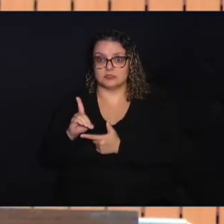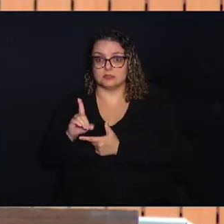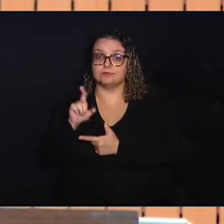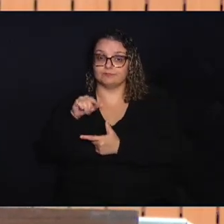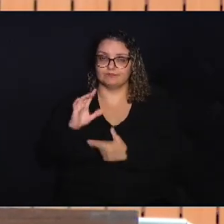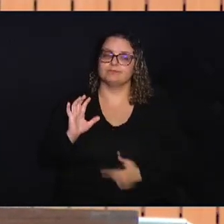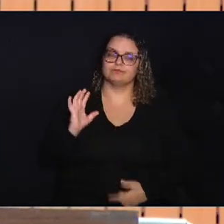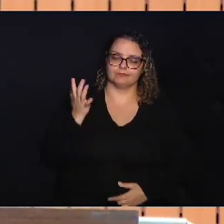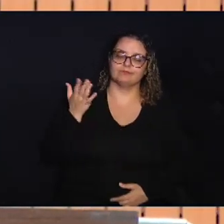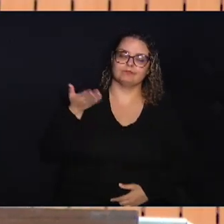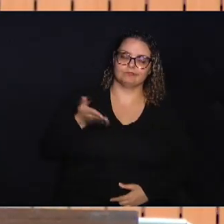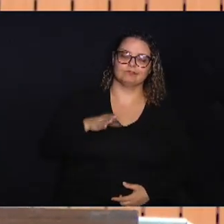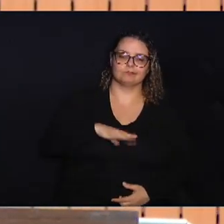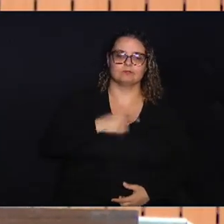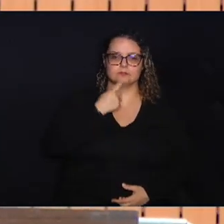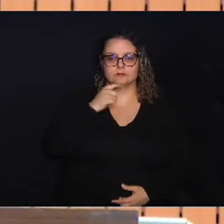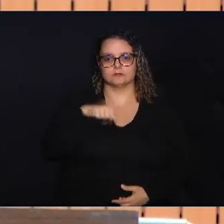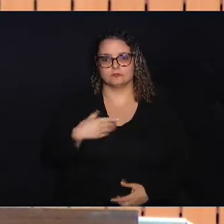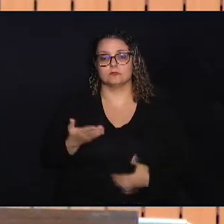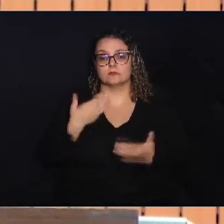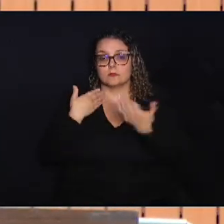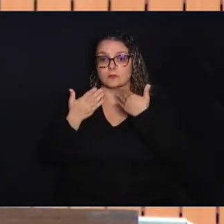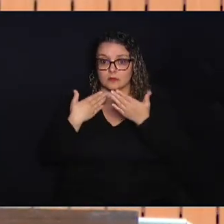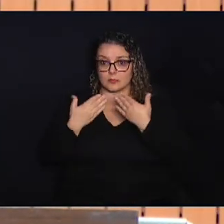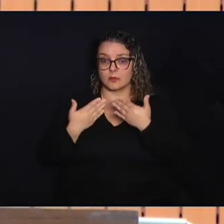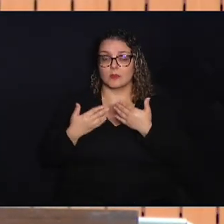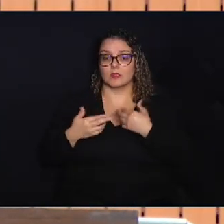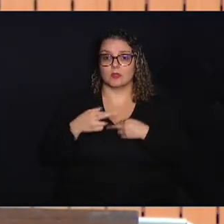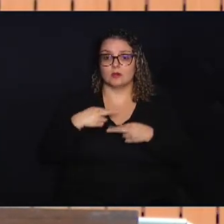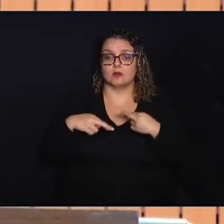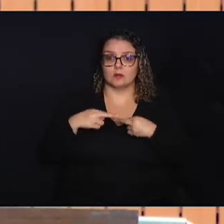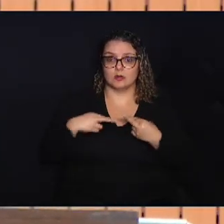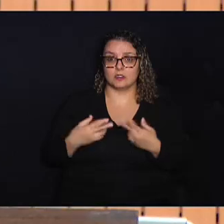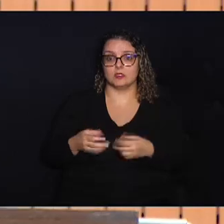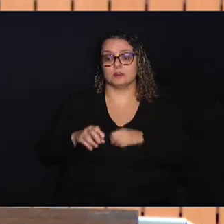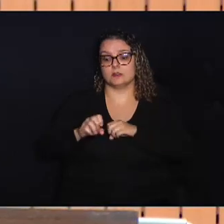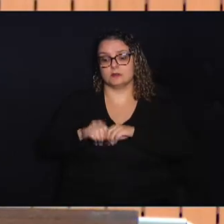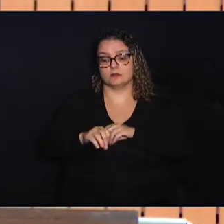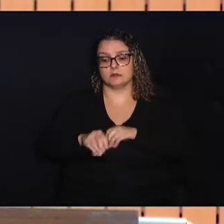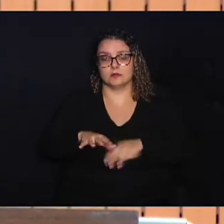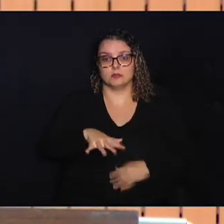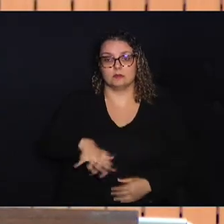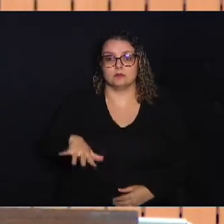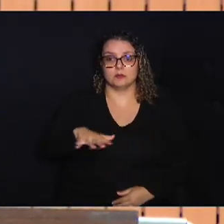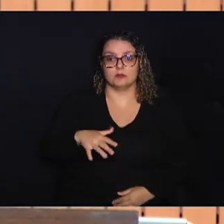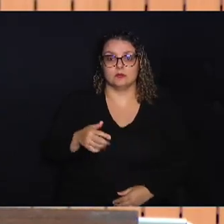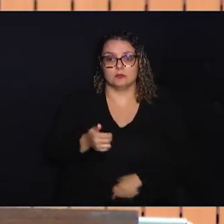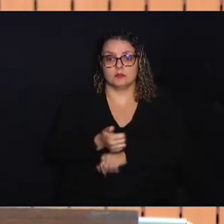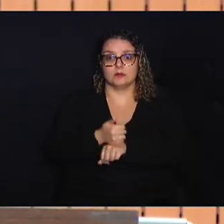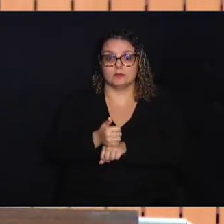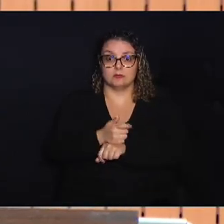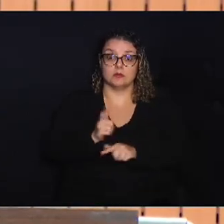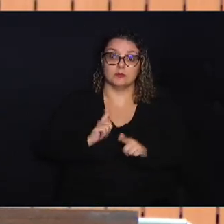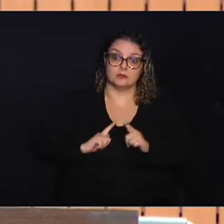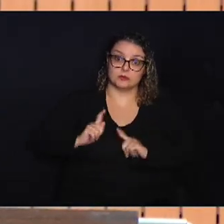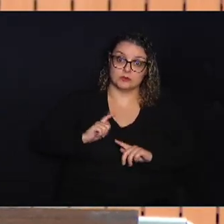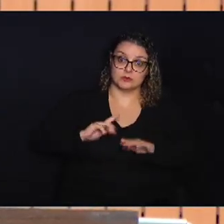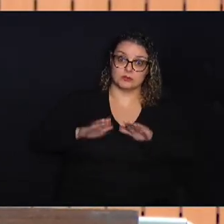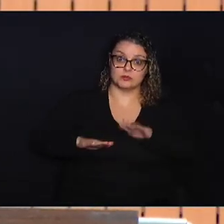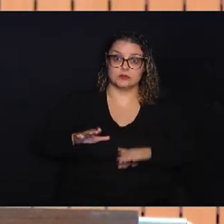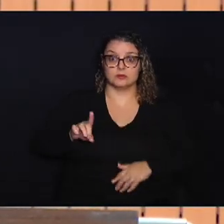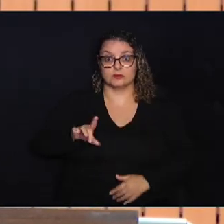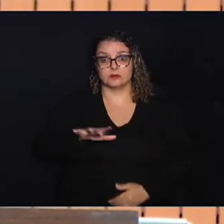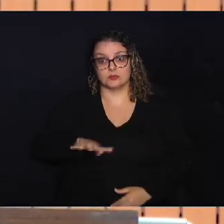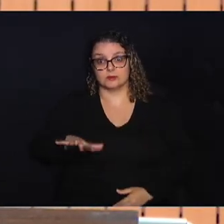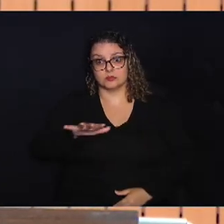Campinas. E aí a gente quer dialogar bastante com os educadores, e muitas vezes os gestores, os